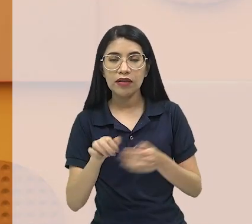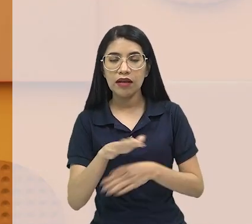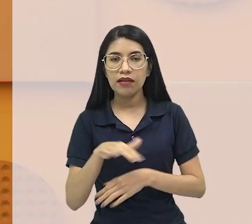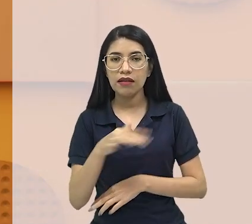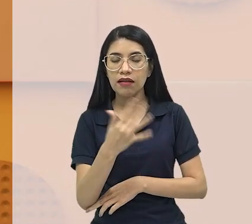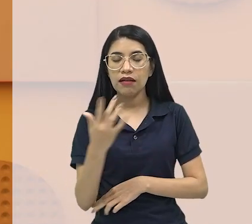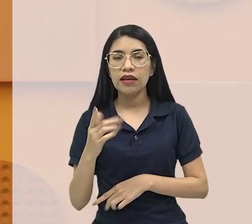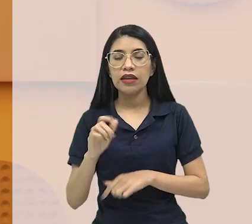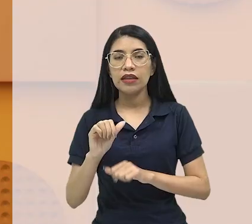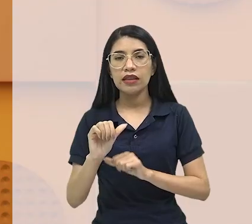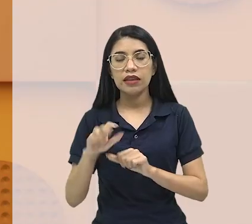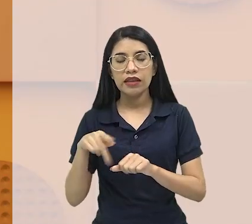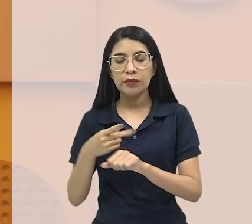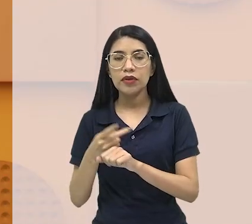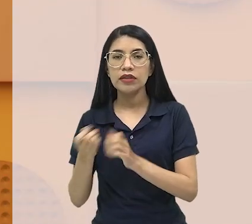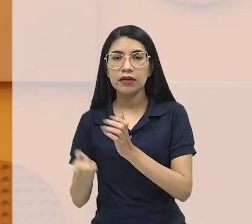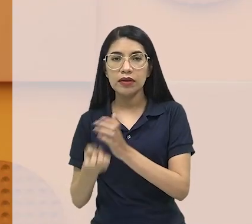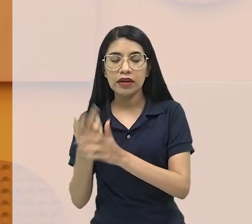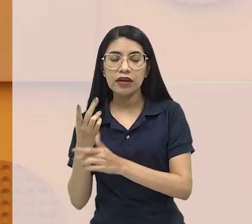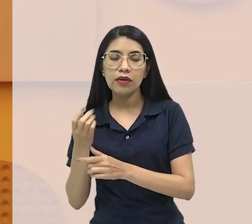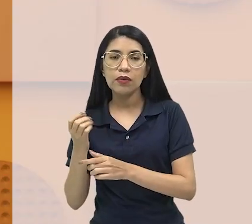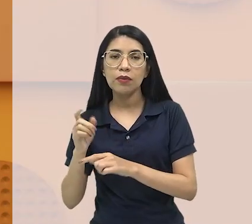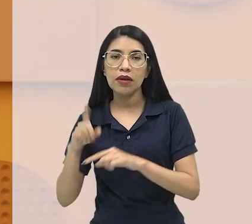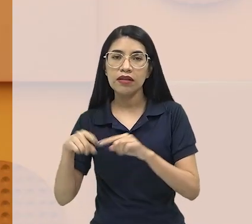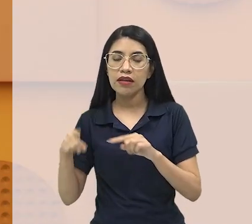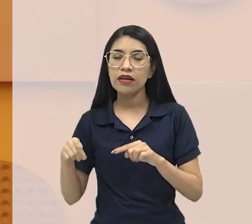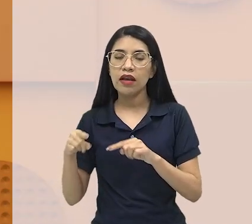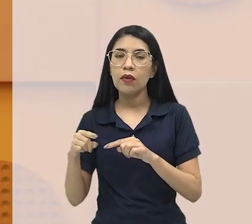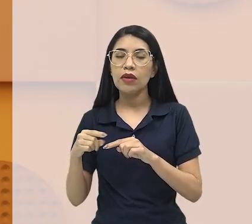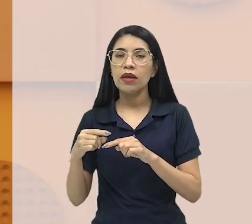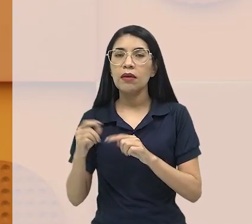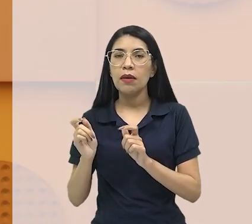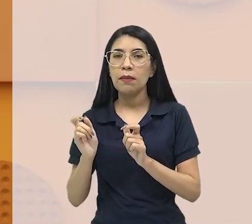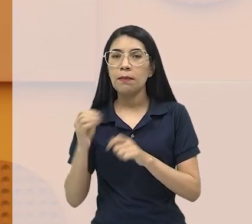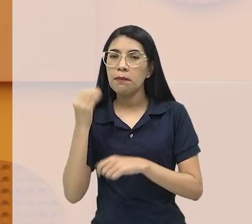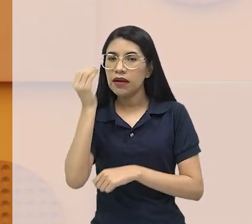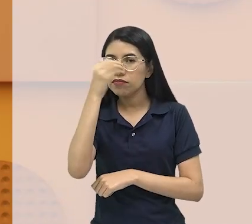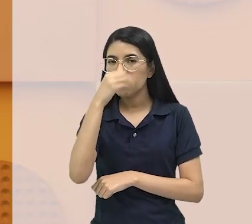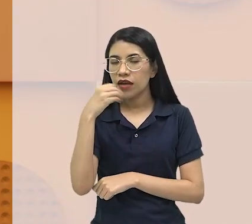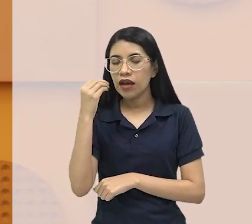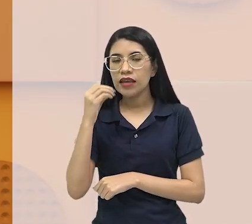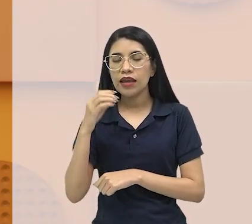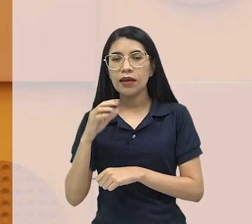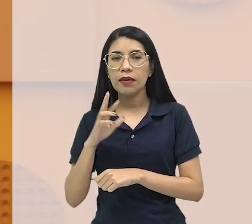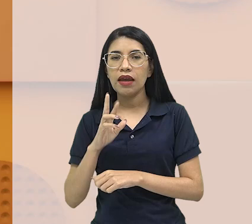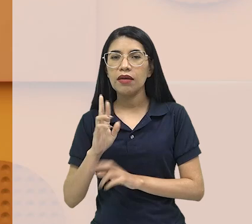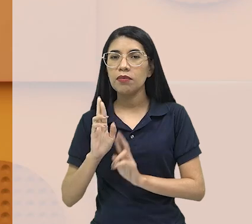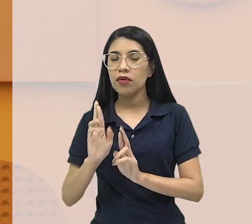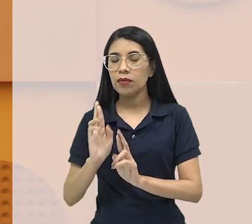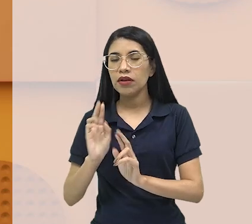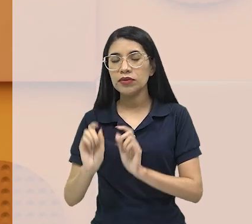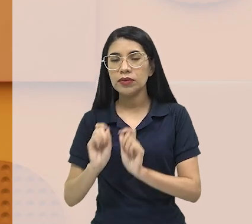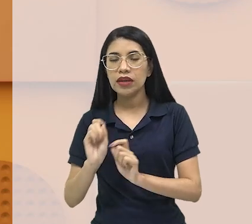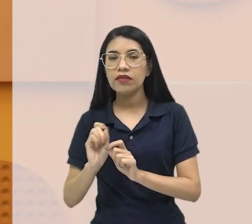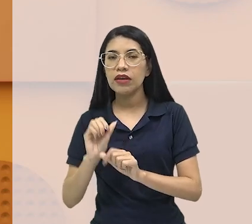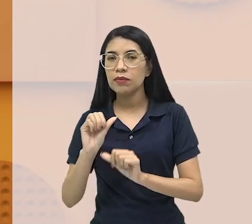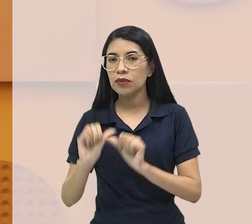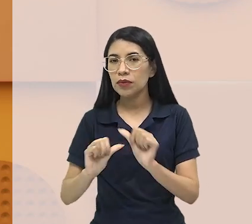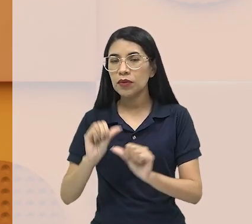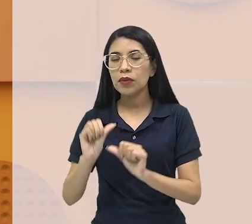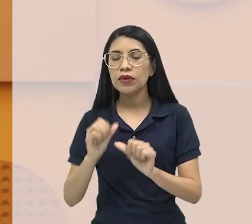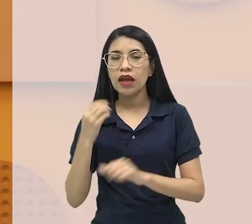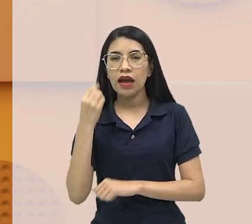barato e ela vai e transforma em um produto de um creme que promete rejuvenescer 10 anos o rosto de quem passa e vende a um preço